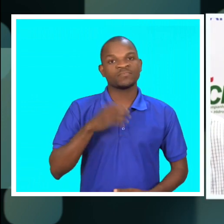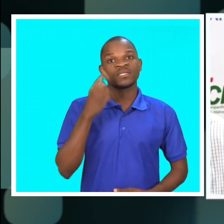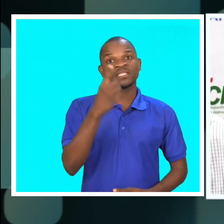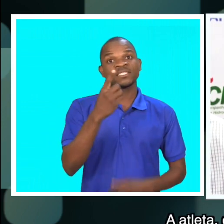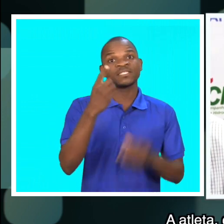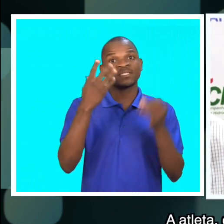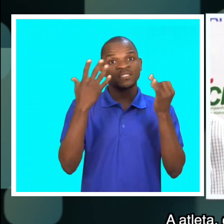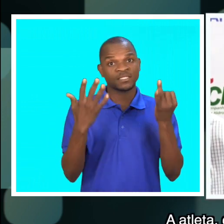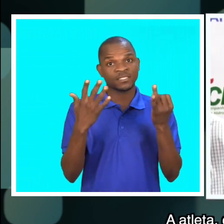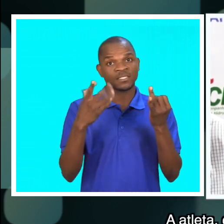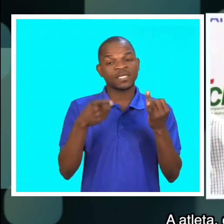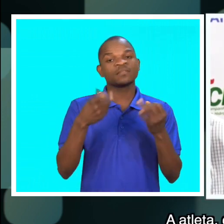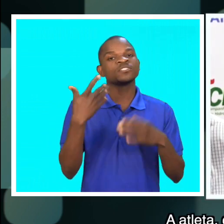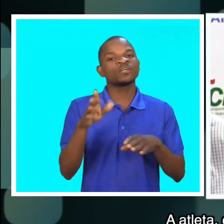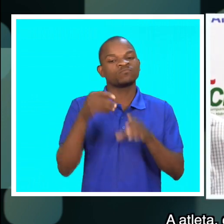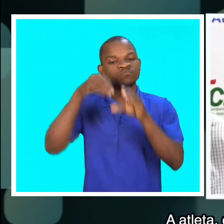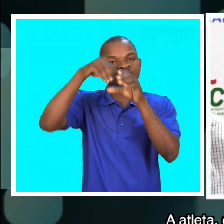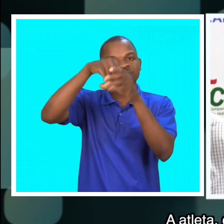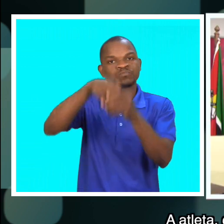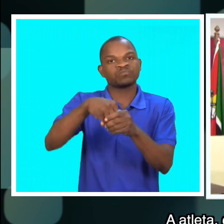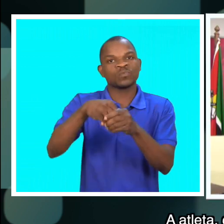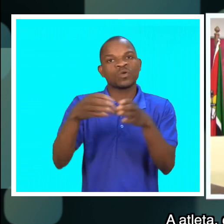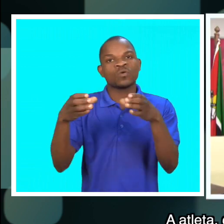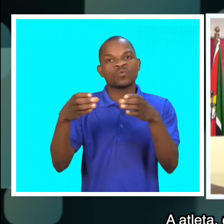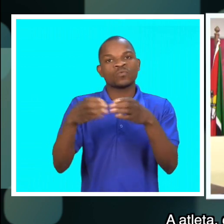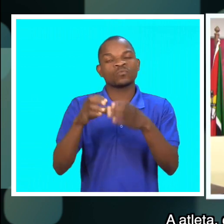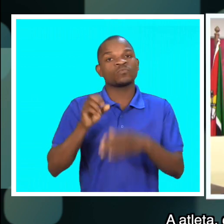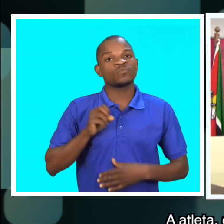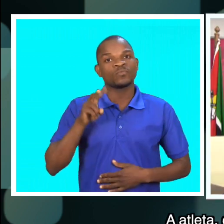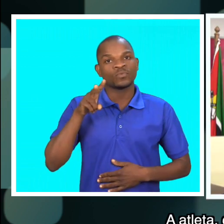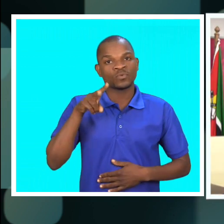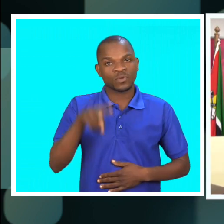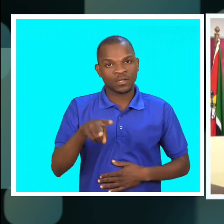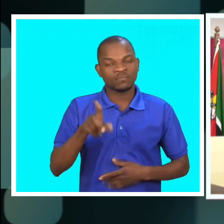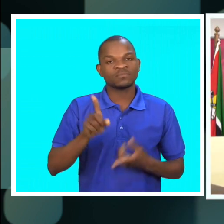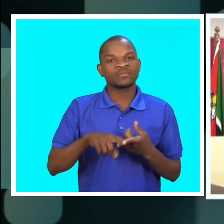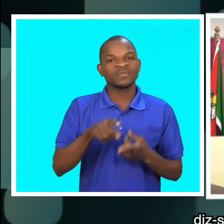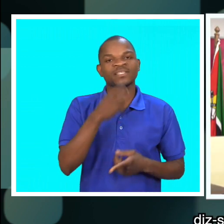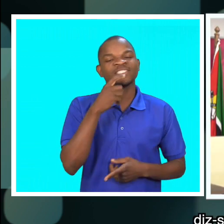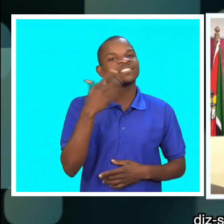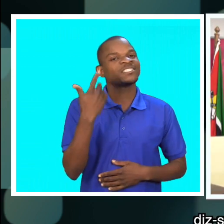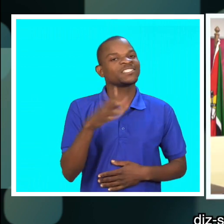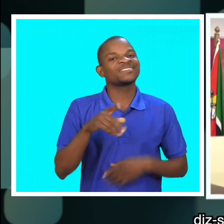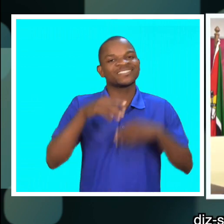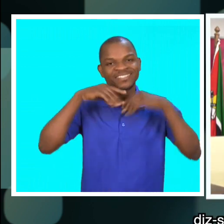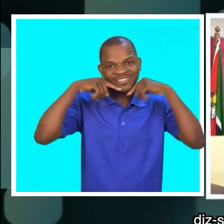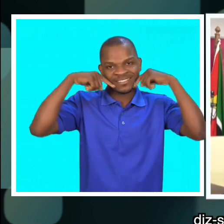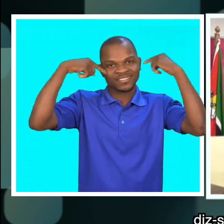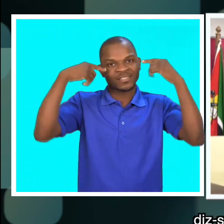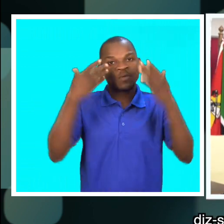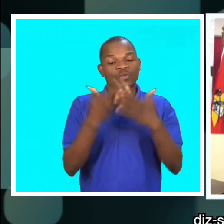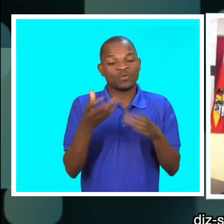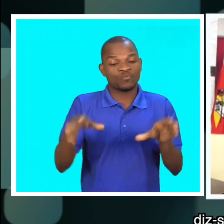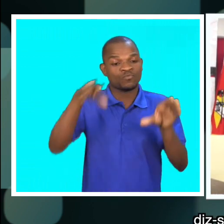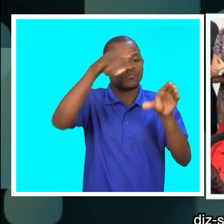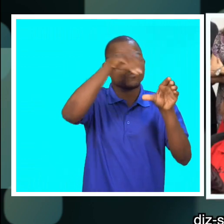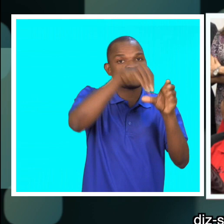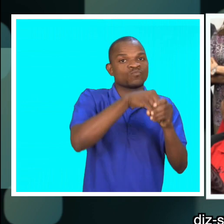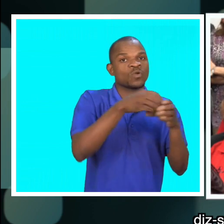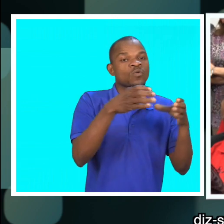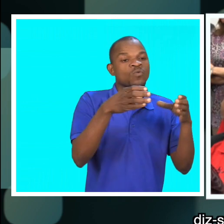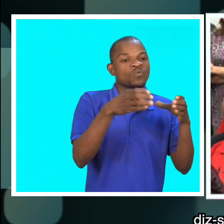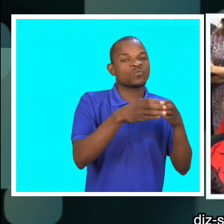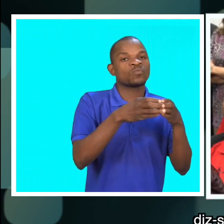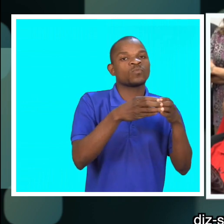idade, a atleta que atua na Quinta dos Lobos de Portugal, disse satisfeita